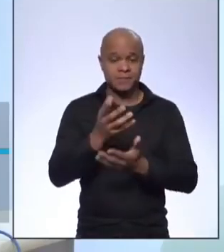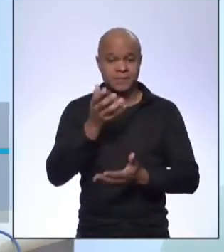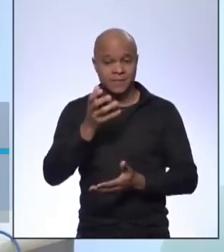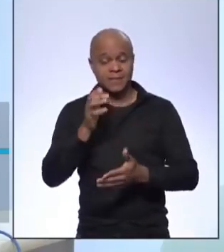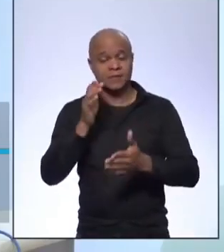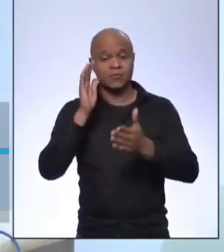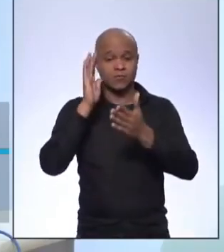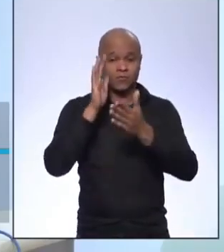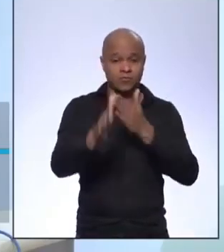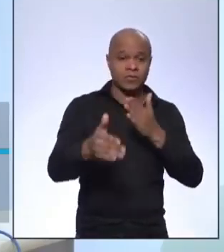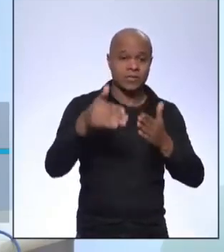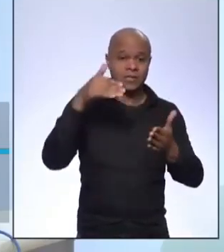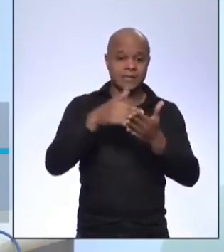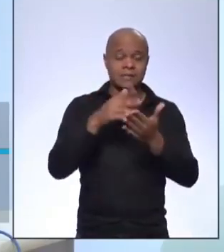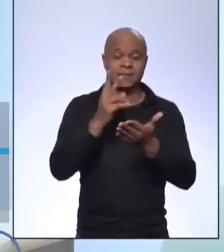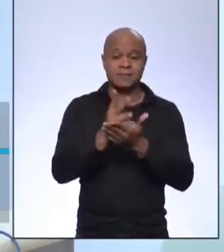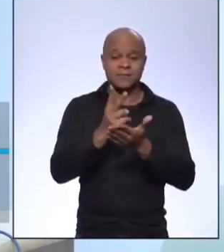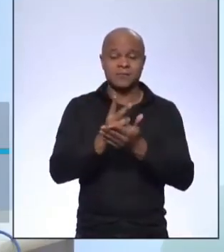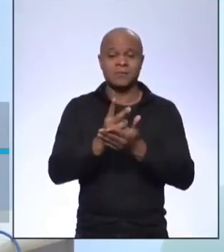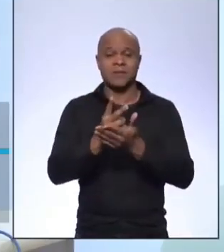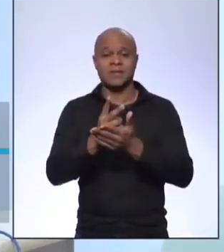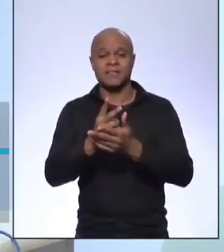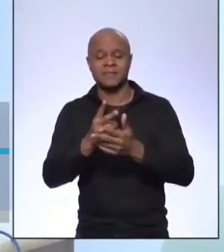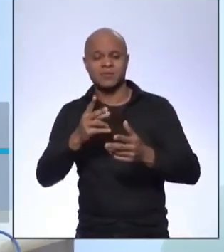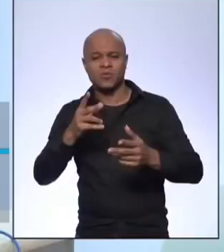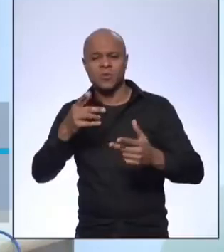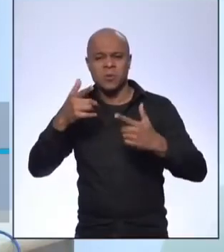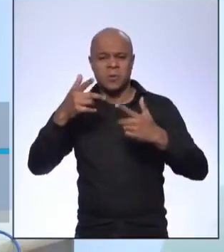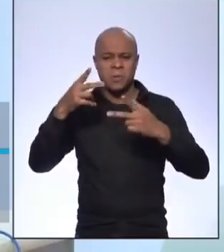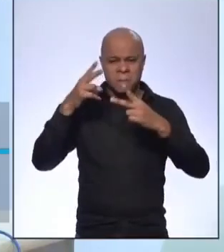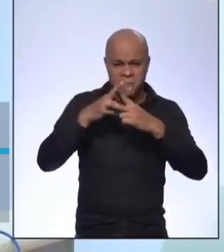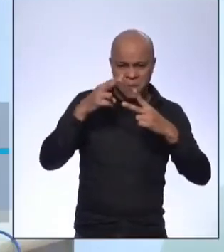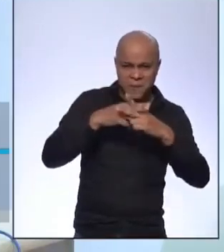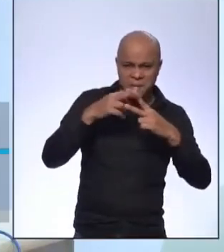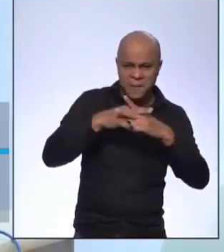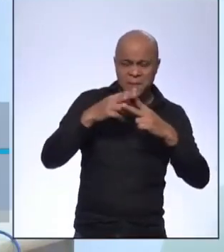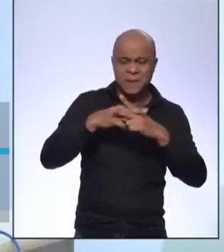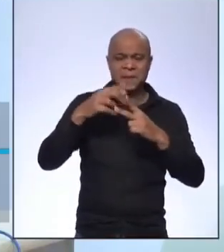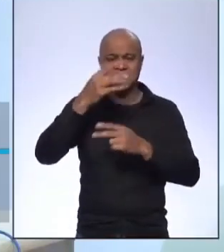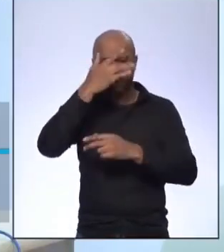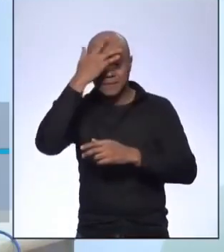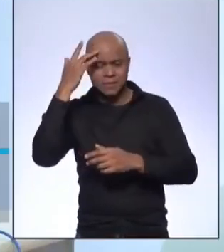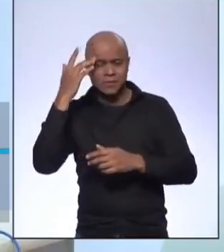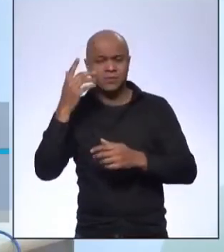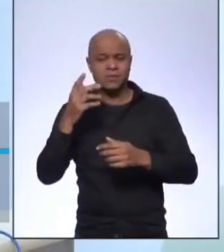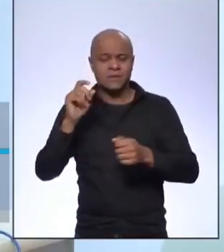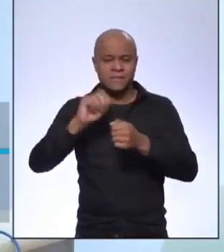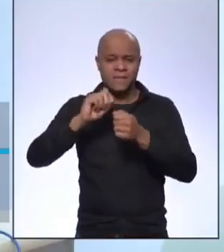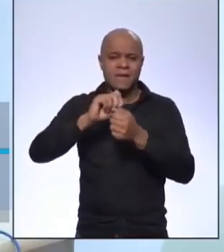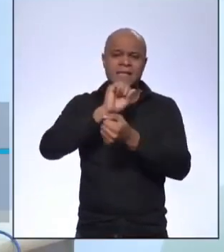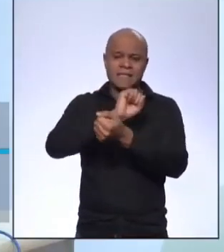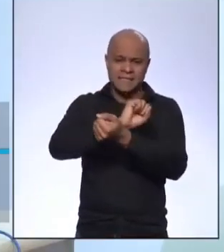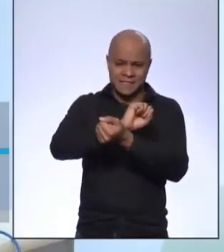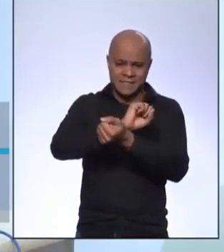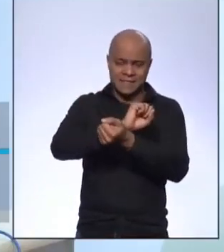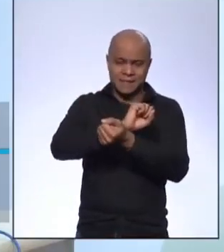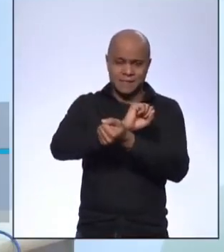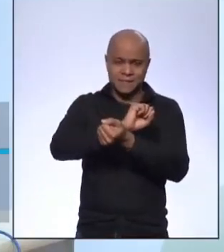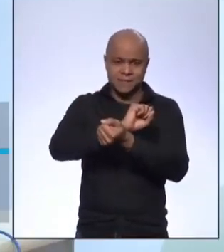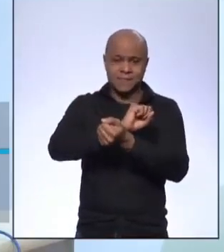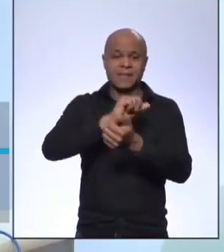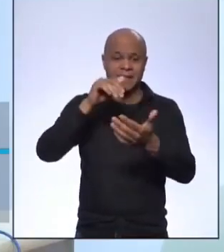fugir, seja tentando atacar os seus exploradores, né? Então, são formas de resistência que eram